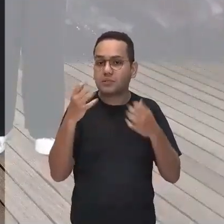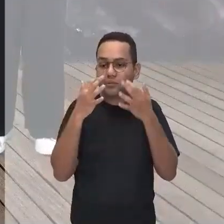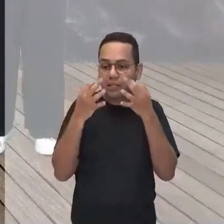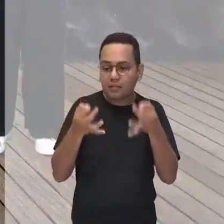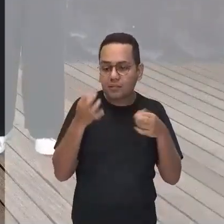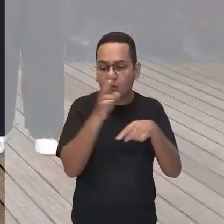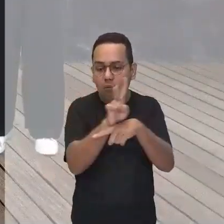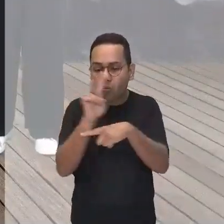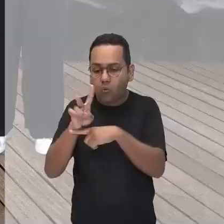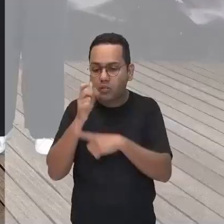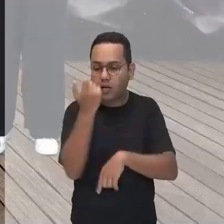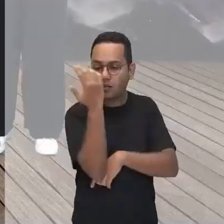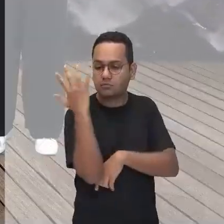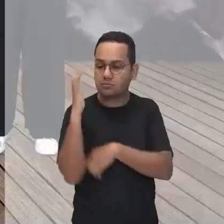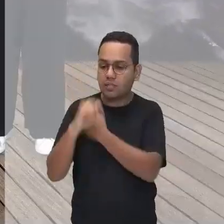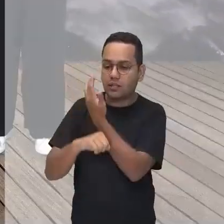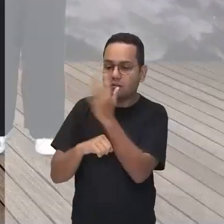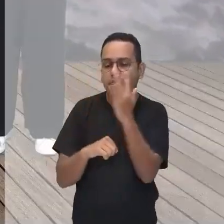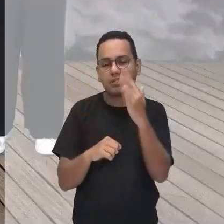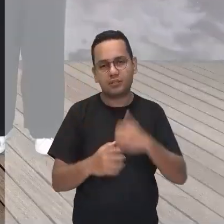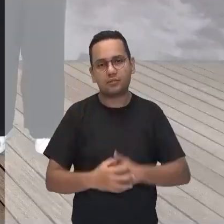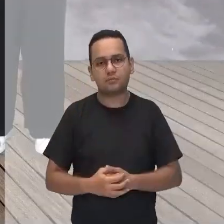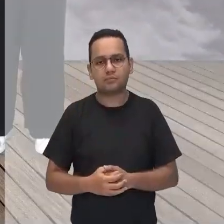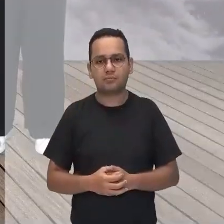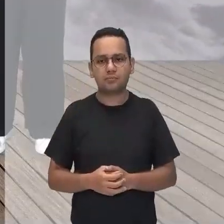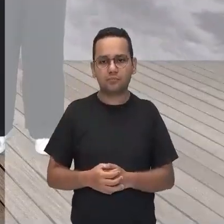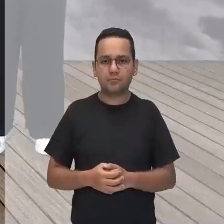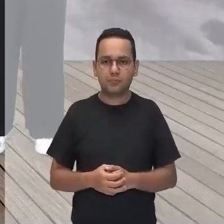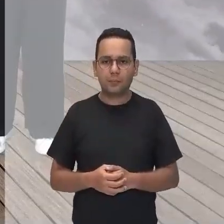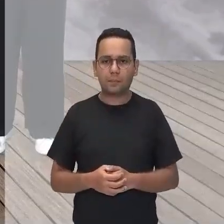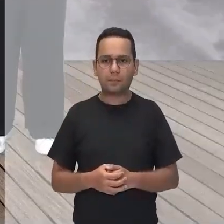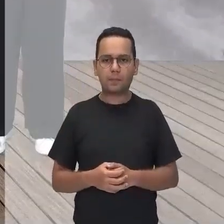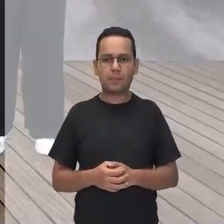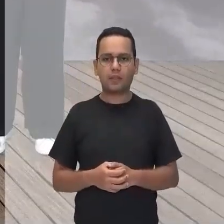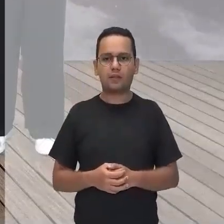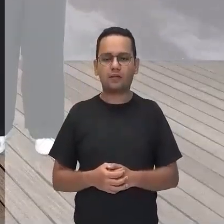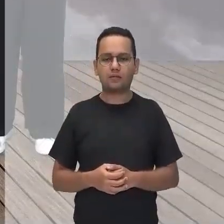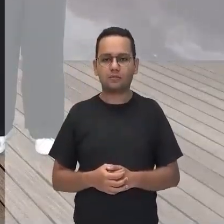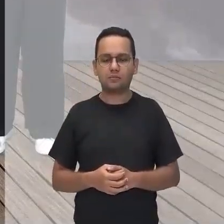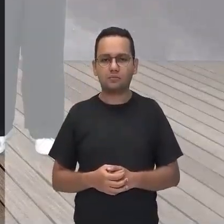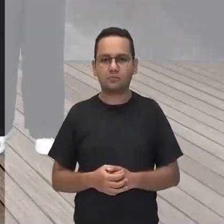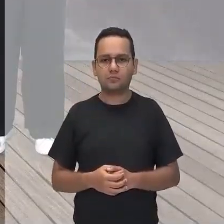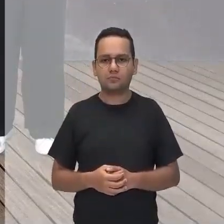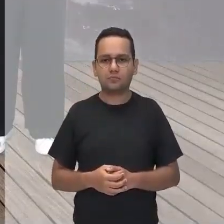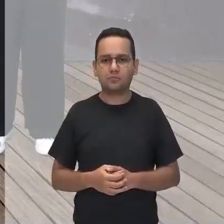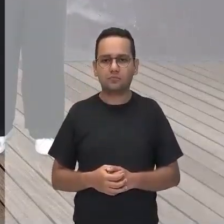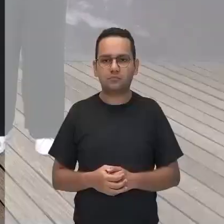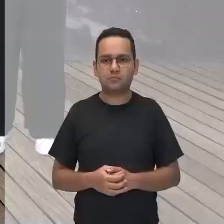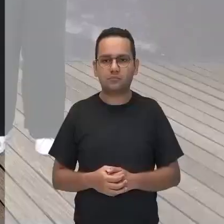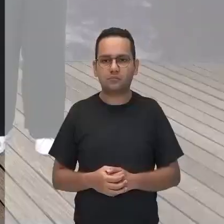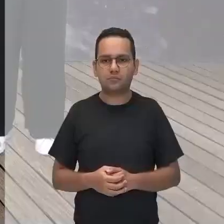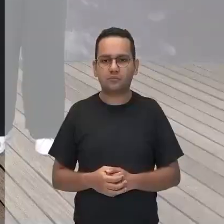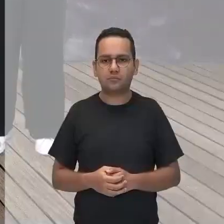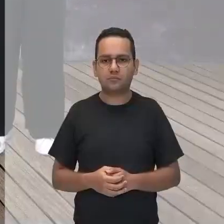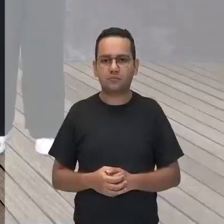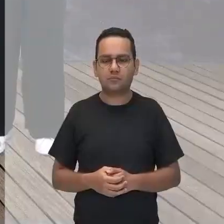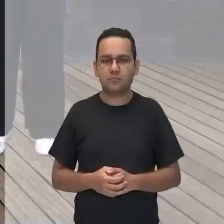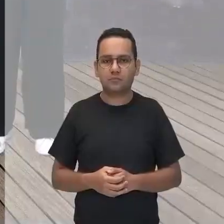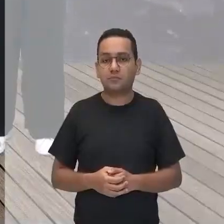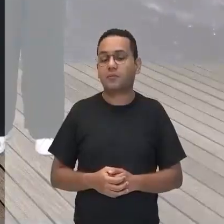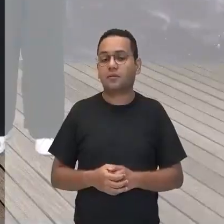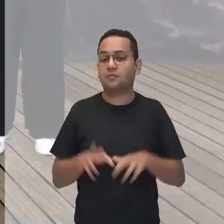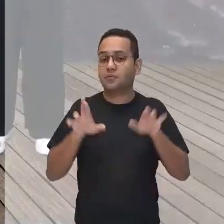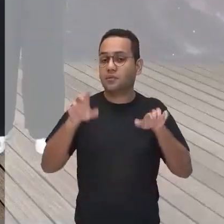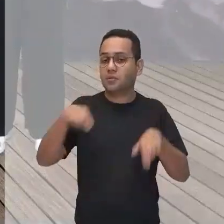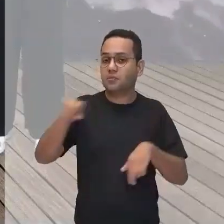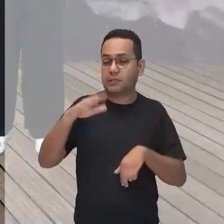esse meio natural, né? Para o meio ambiente. Então, eu espero de verdade que vocês tenham entendido, né,